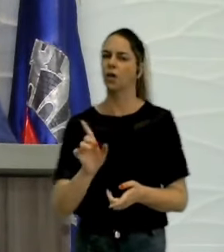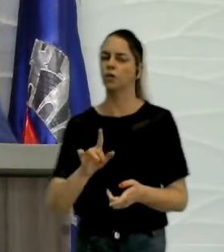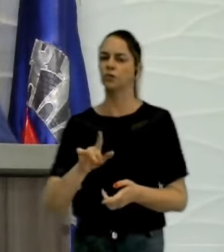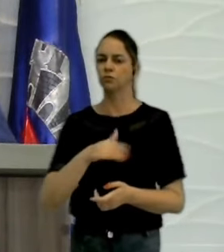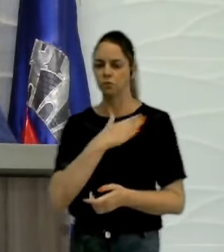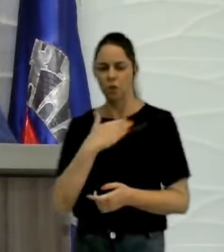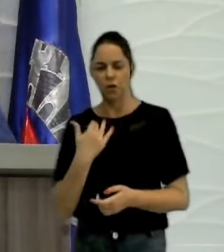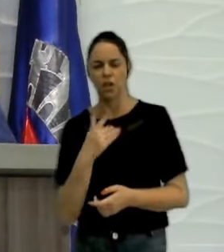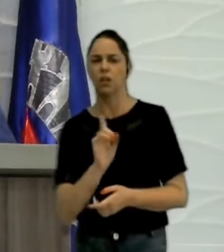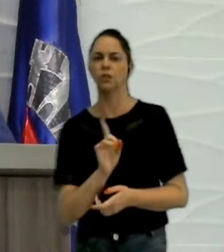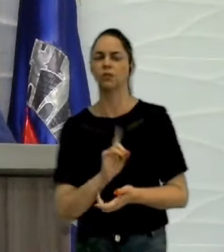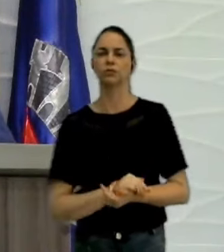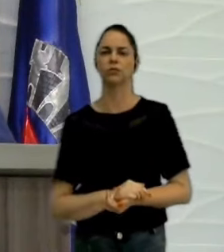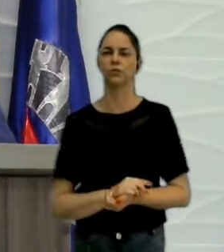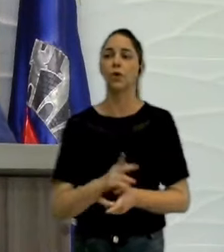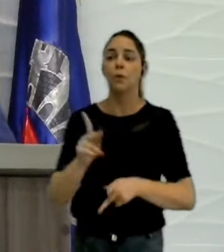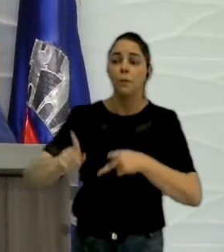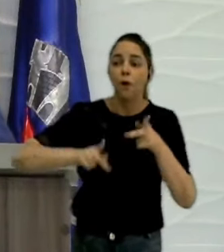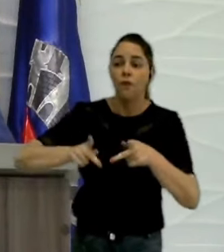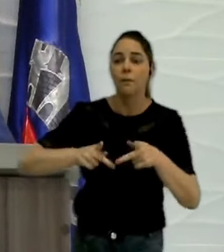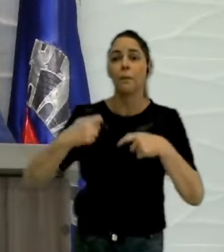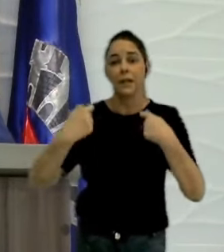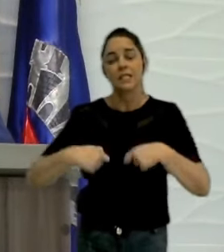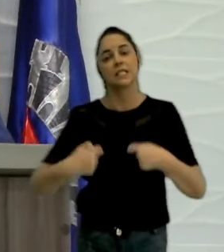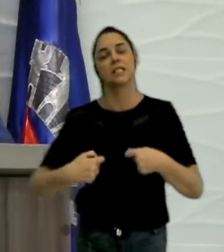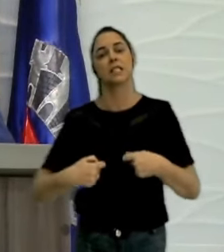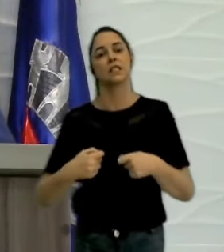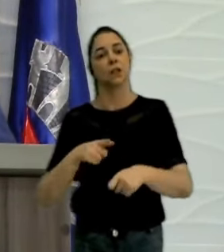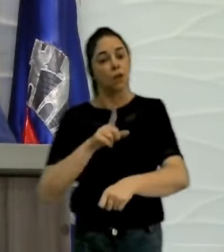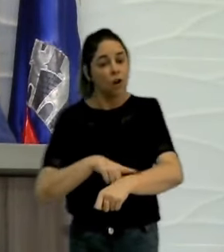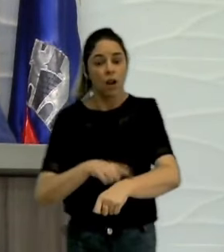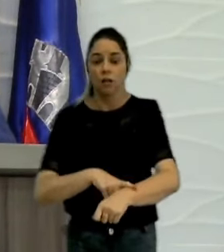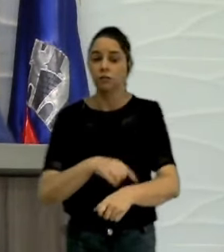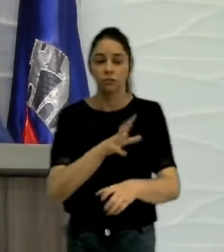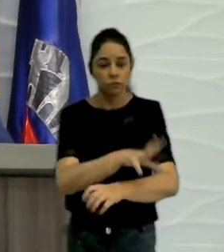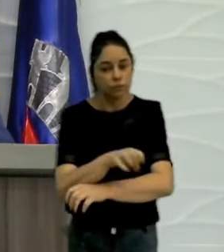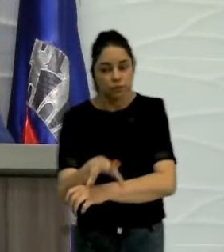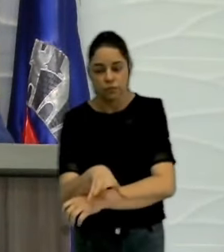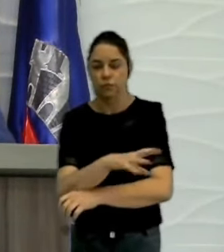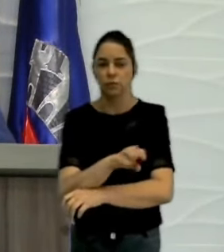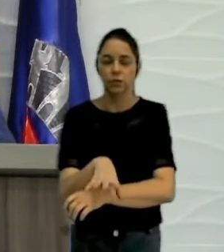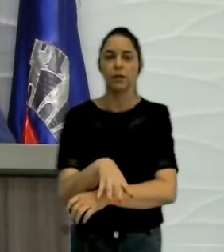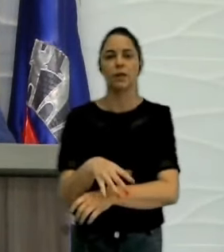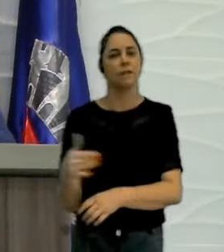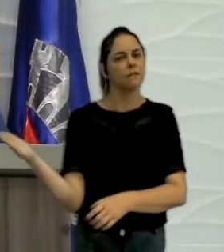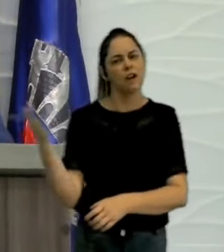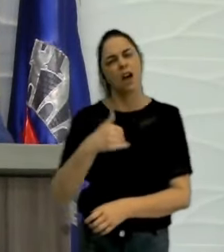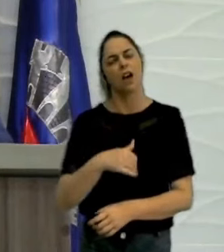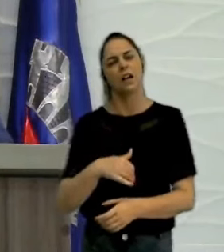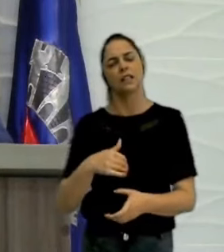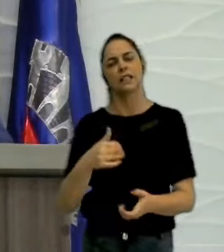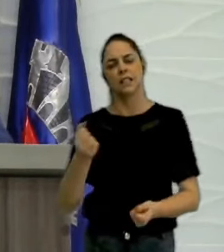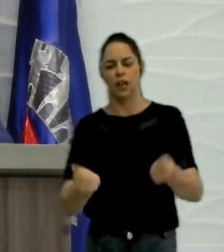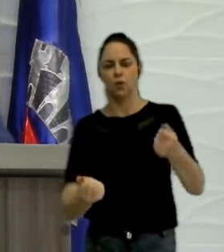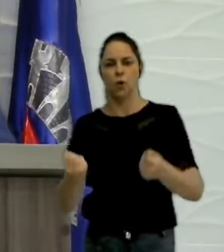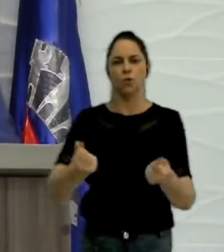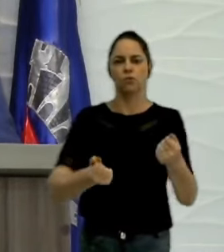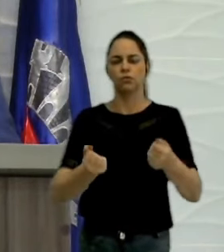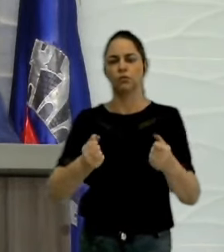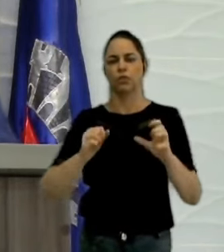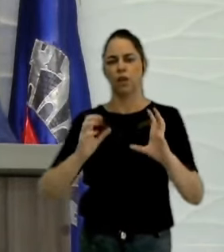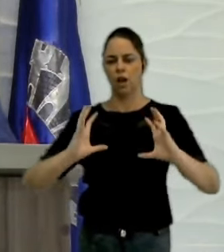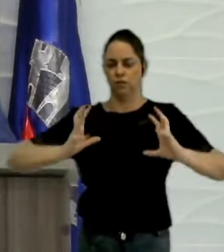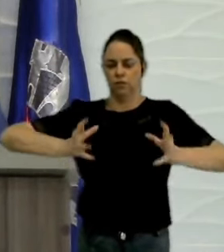vereador. O povo precisa das horas de máquina. Manda os tratores que o povo está precisado.